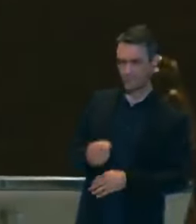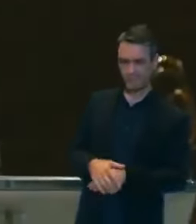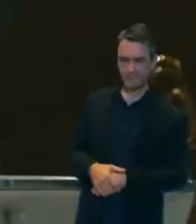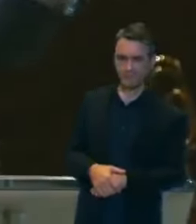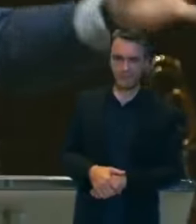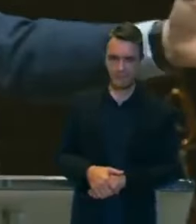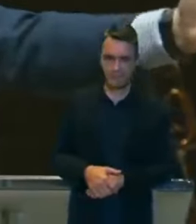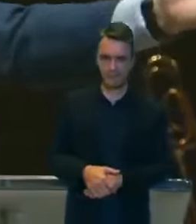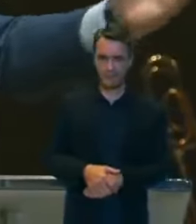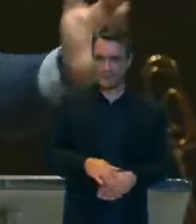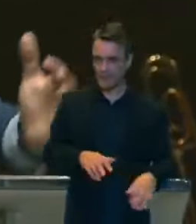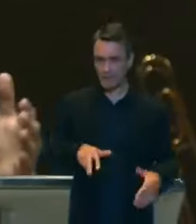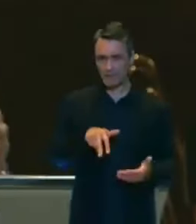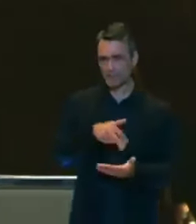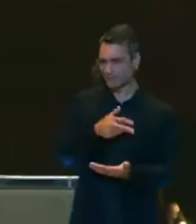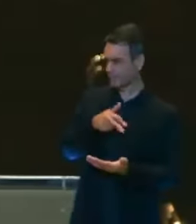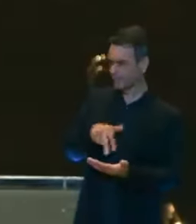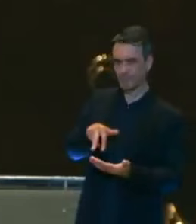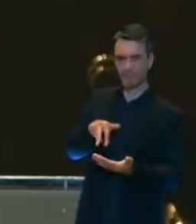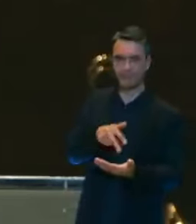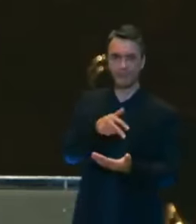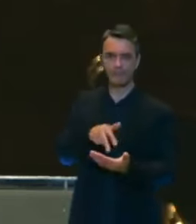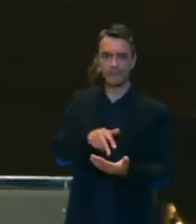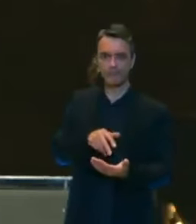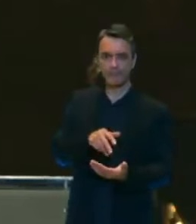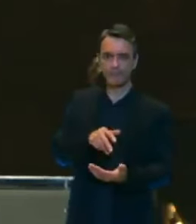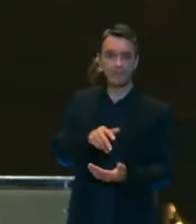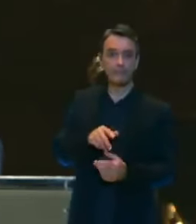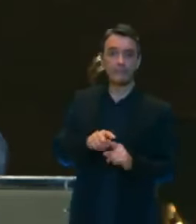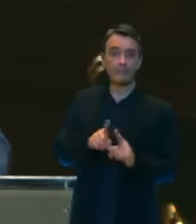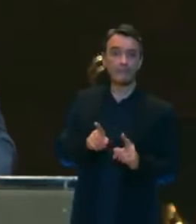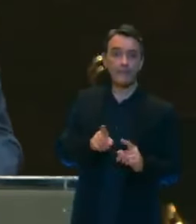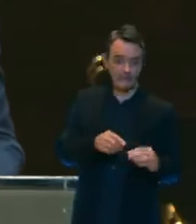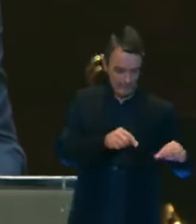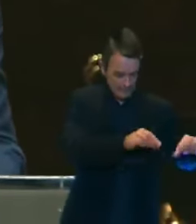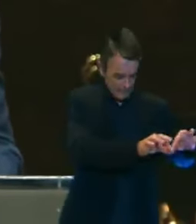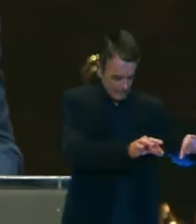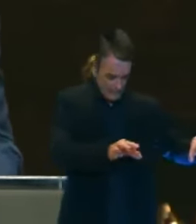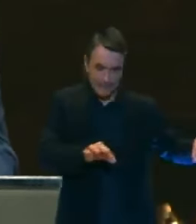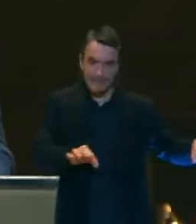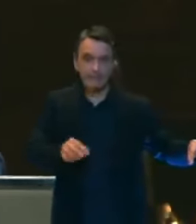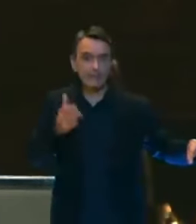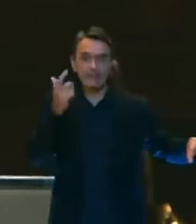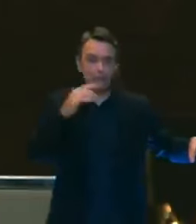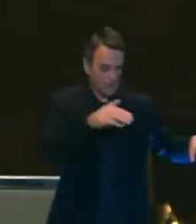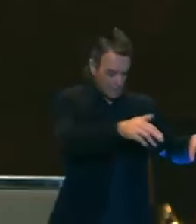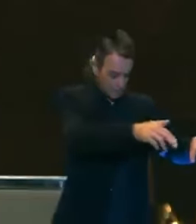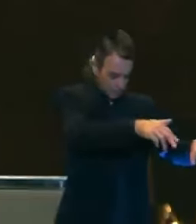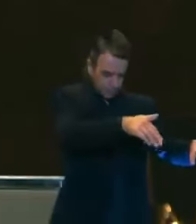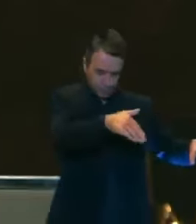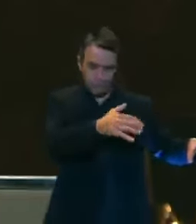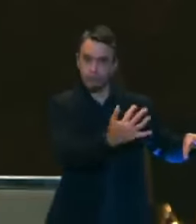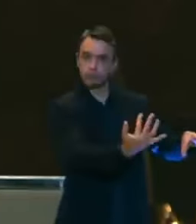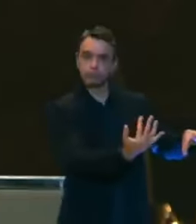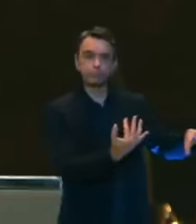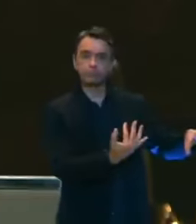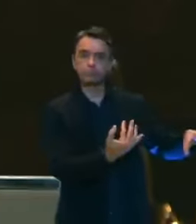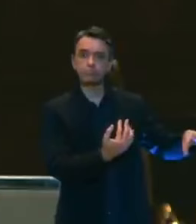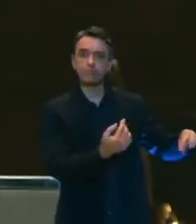aquelas mulheres vinham dançando, mas não cruzavam a linha. Porque o nosso Deus é Deus de